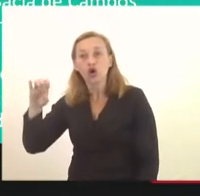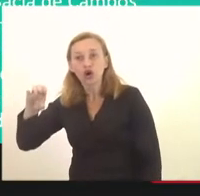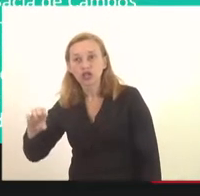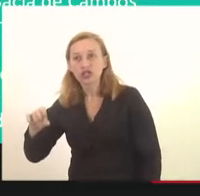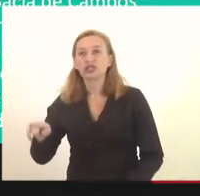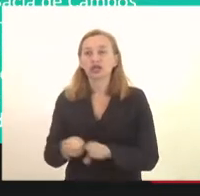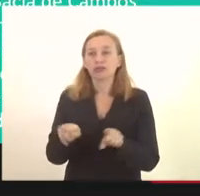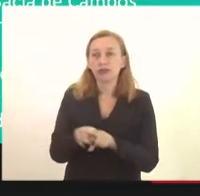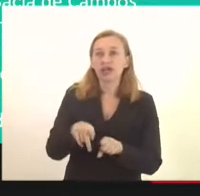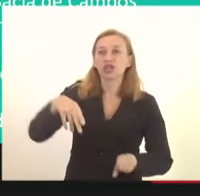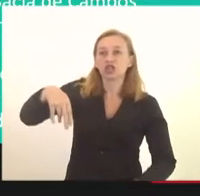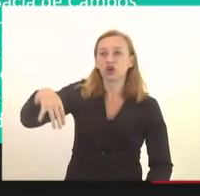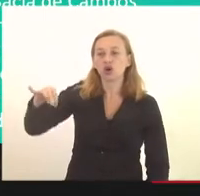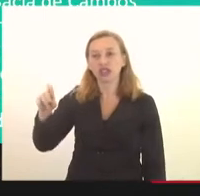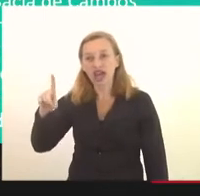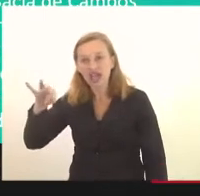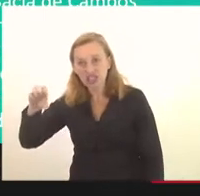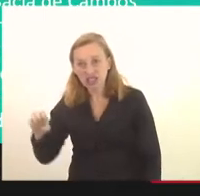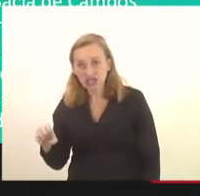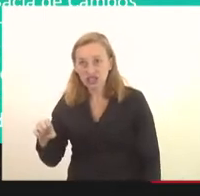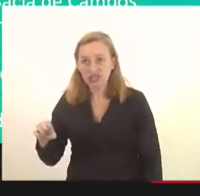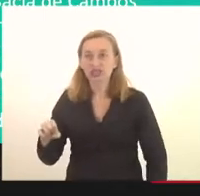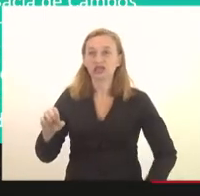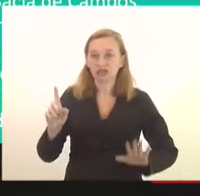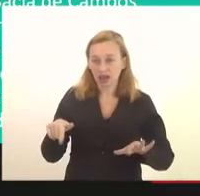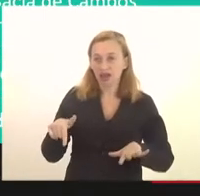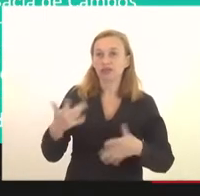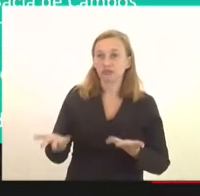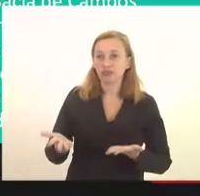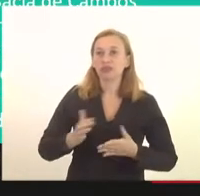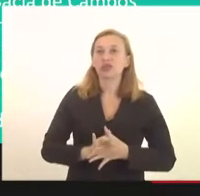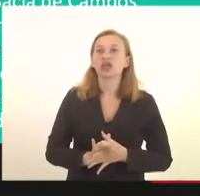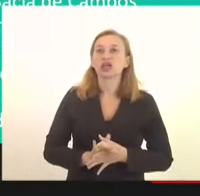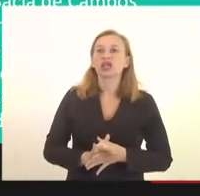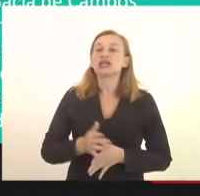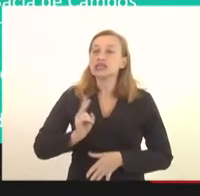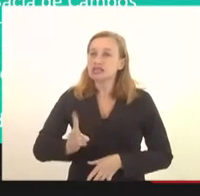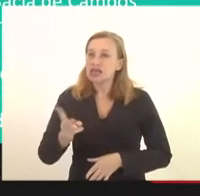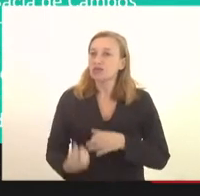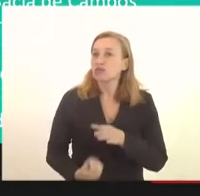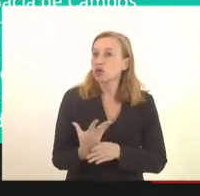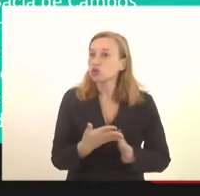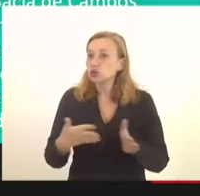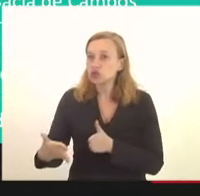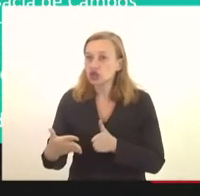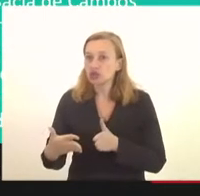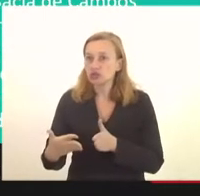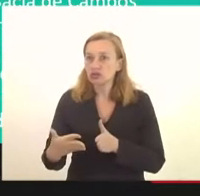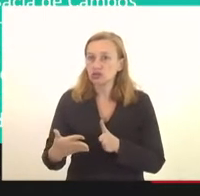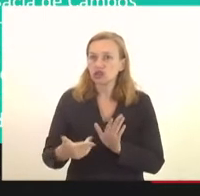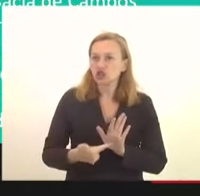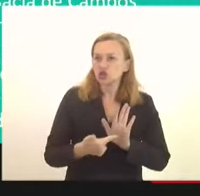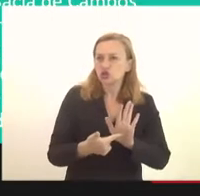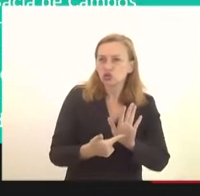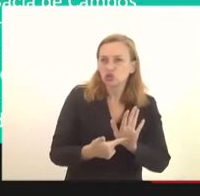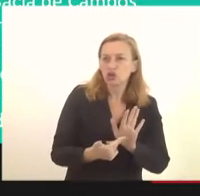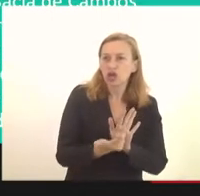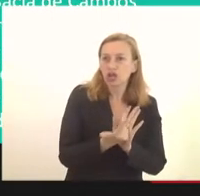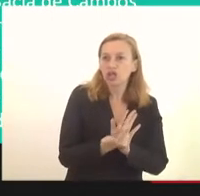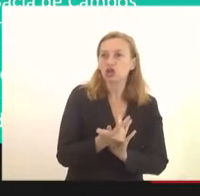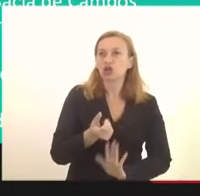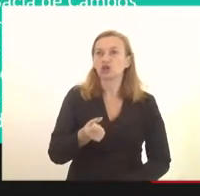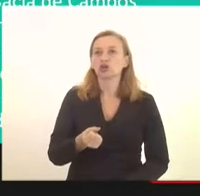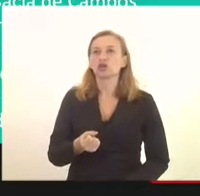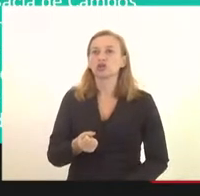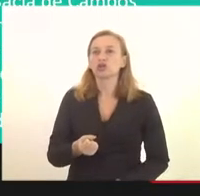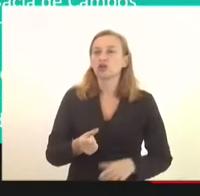de Tartaruga Verde, está o ringue fence antigo de Espadarte, né? Então, Espadarte sempre produziu a partir desses reservatórios aqui, que era o módulo 1 e 2,